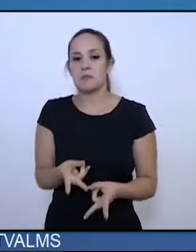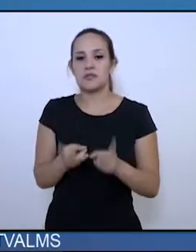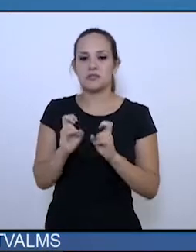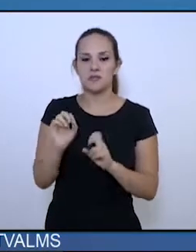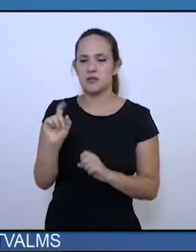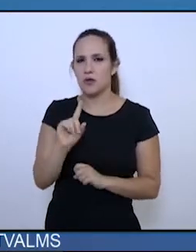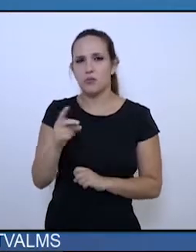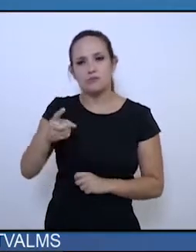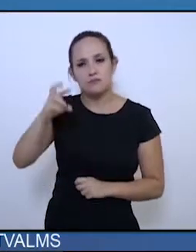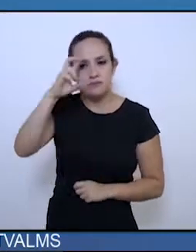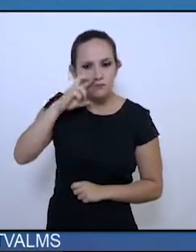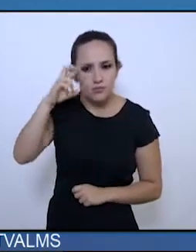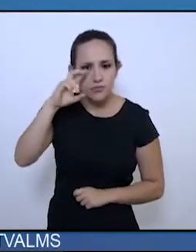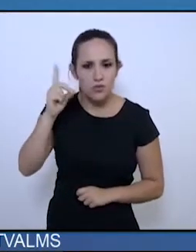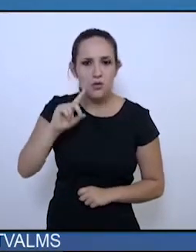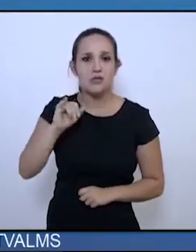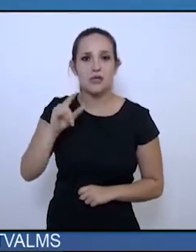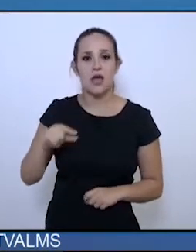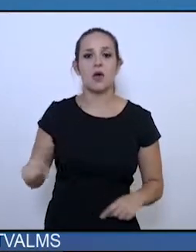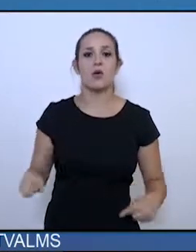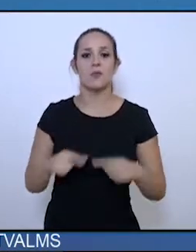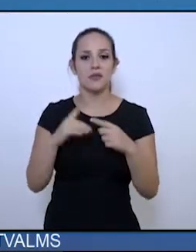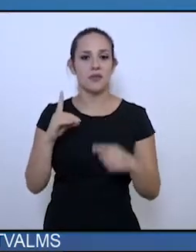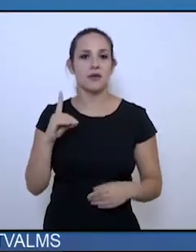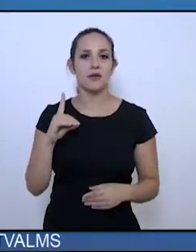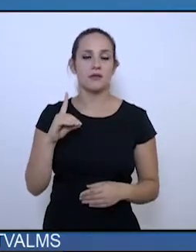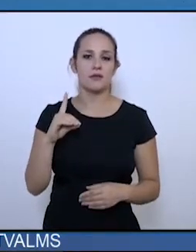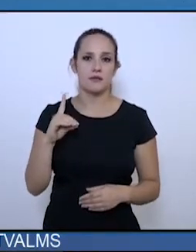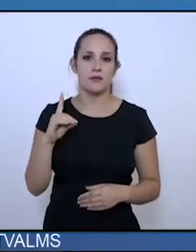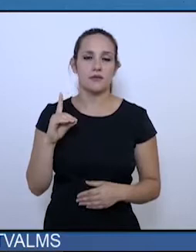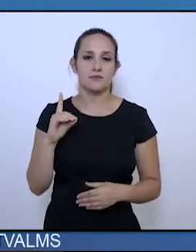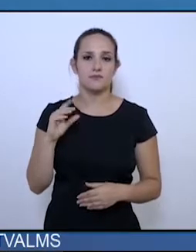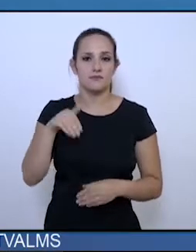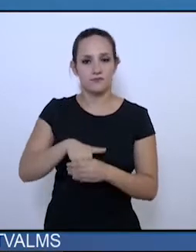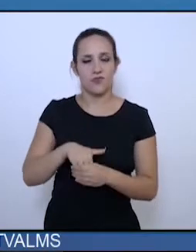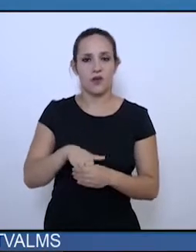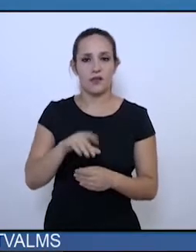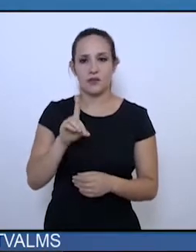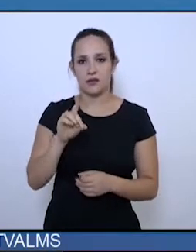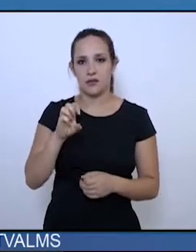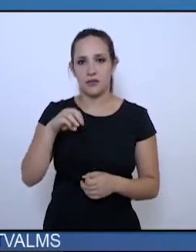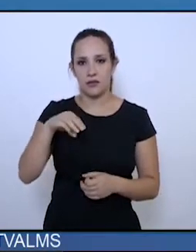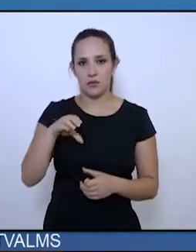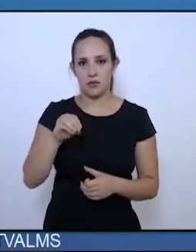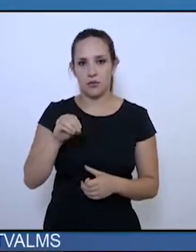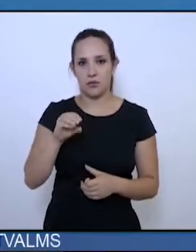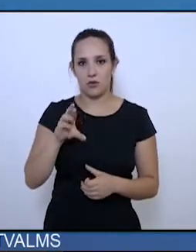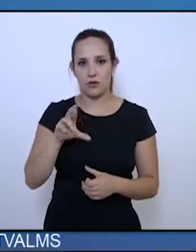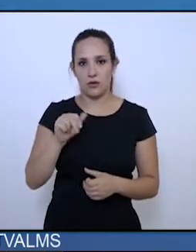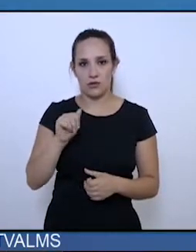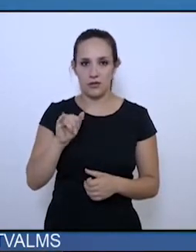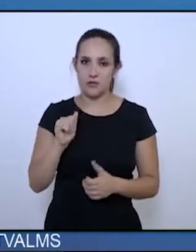Estado Democrático de Direito, como tantas vezes aconteceu em diversos períodos da história da República Federativa do Brasil.